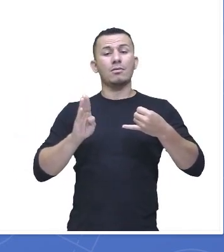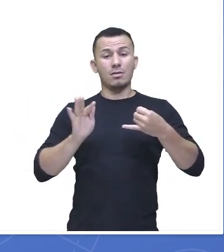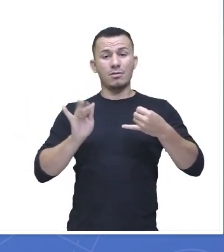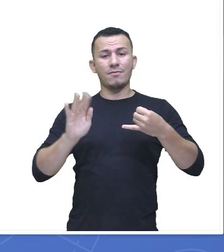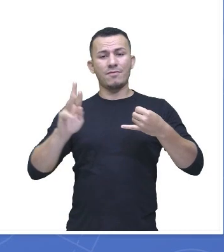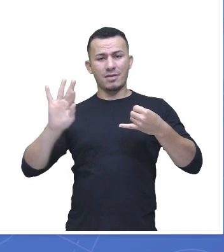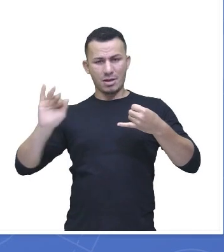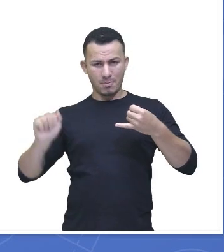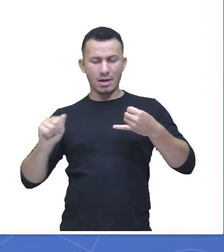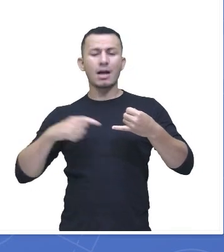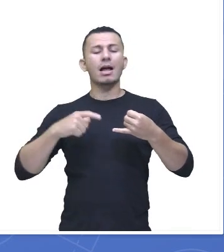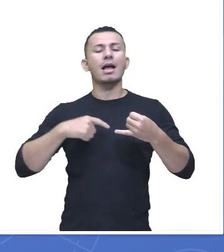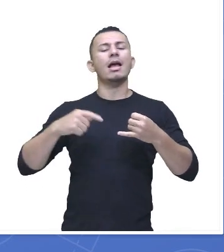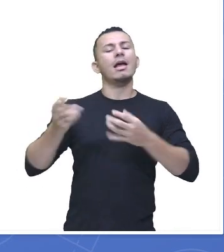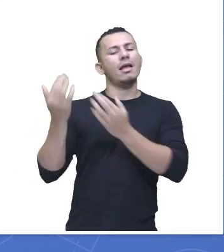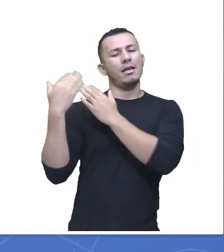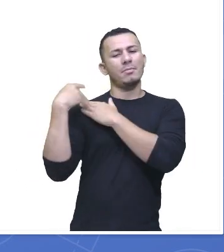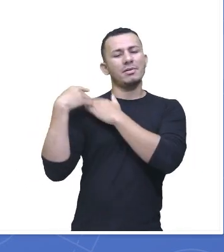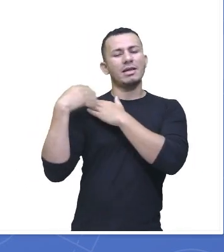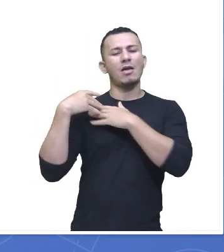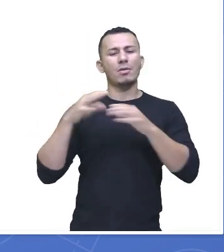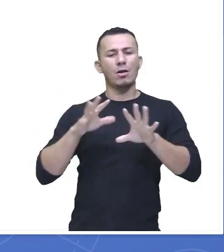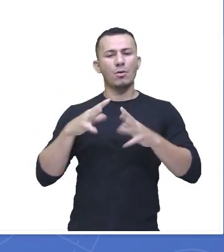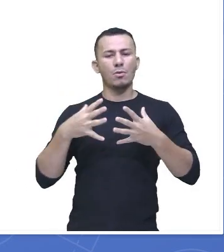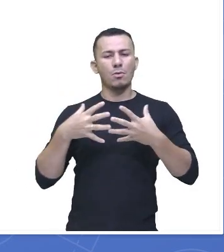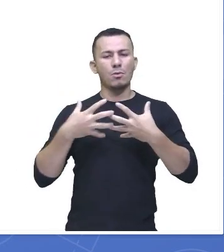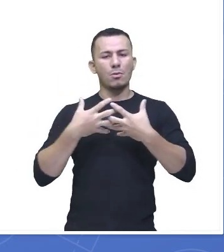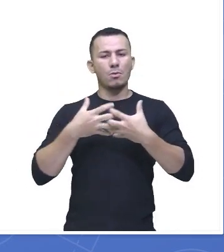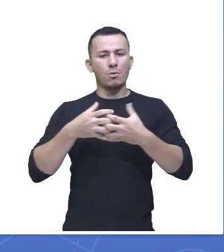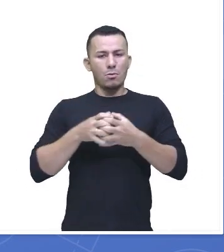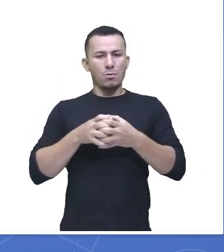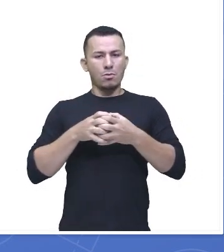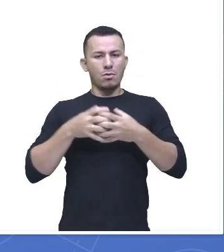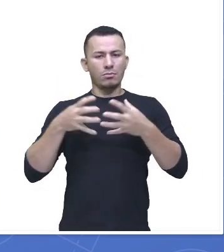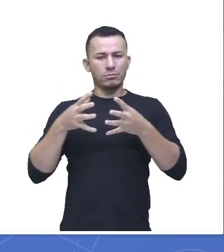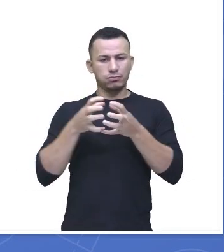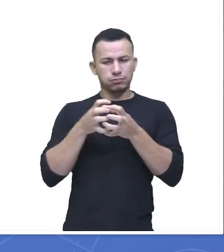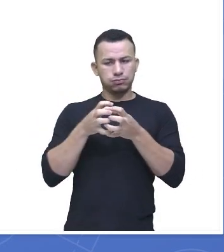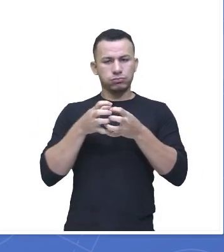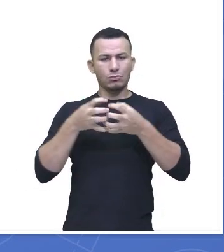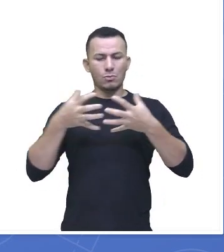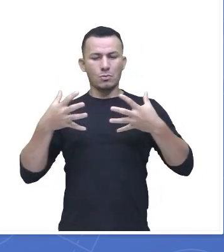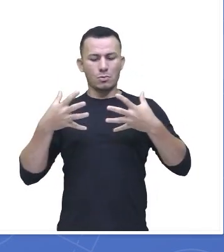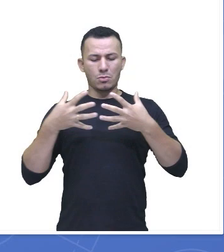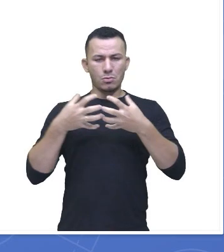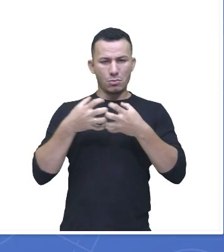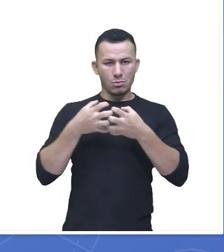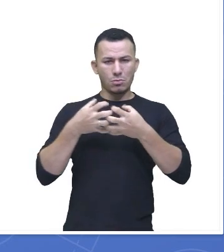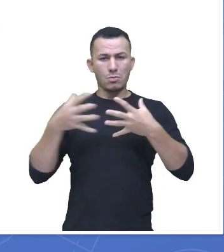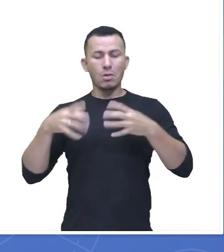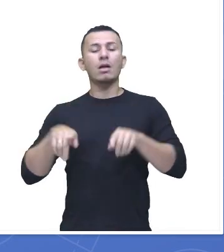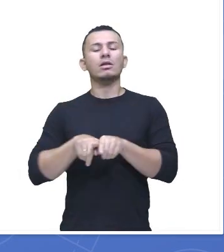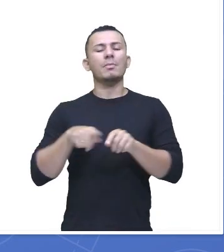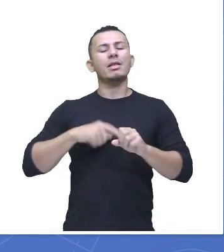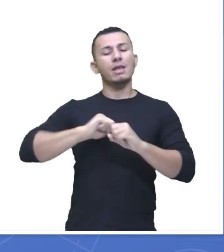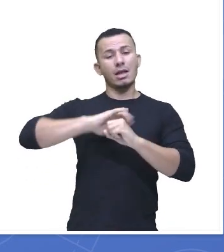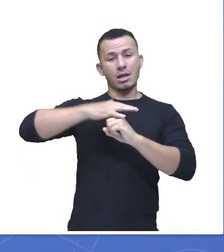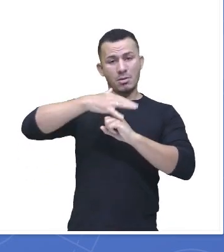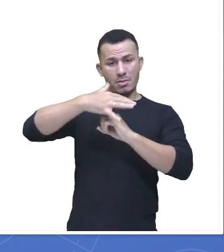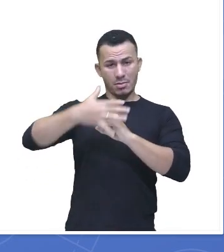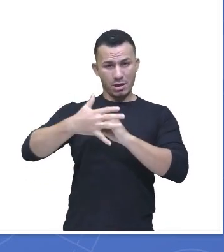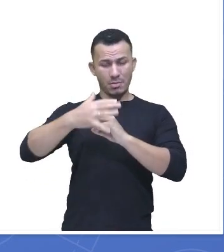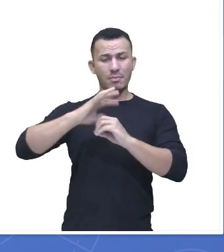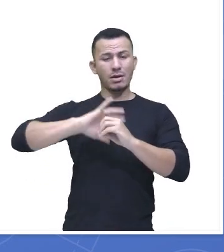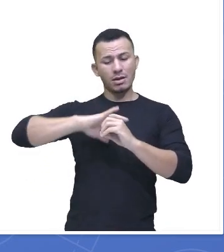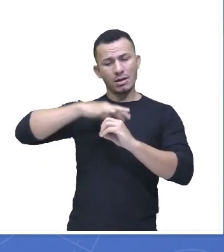responsáveis pela contração do músculo, né, por esse trabalho todo. Nós temos a membrana plasmática,